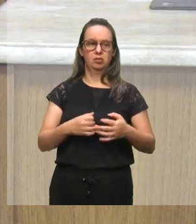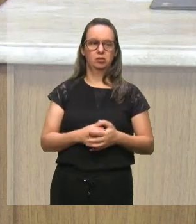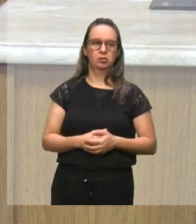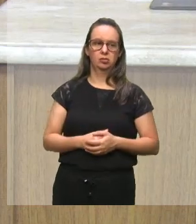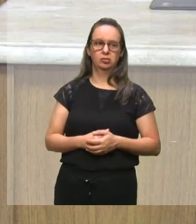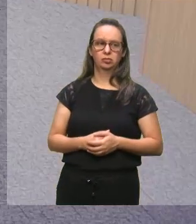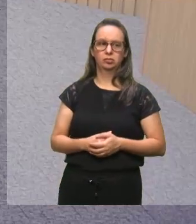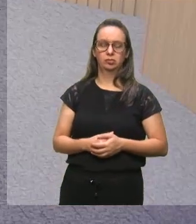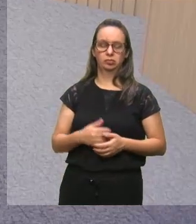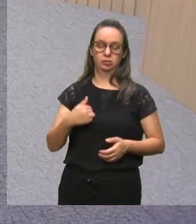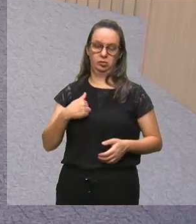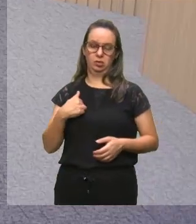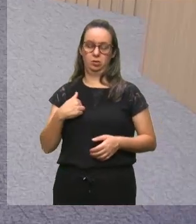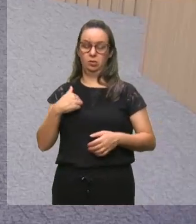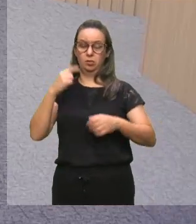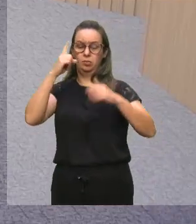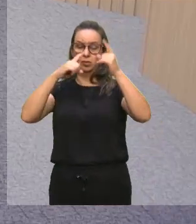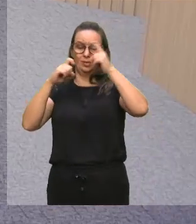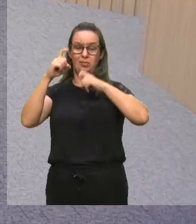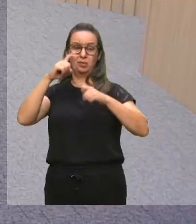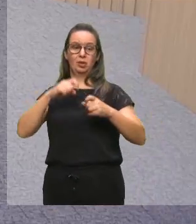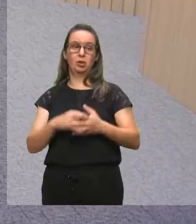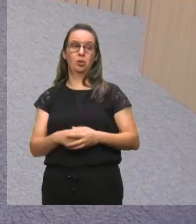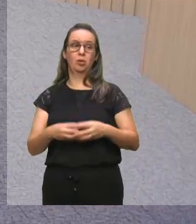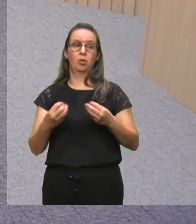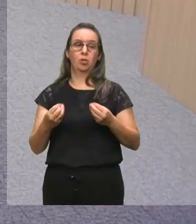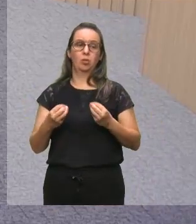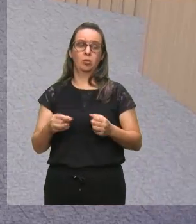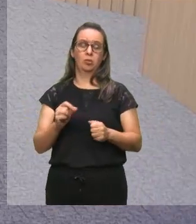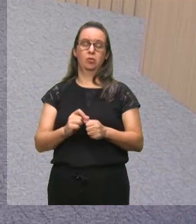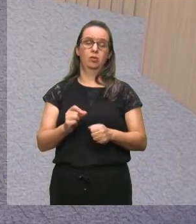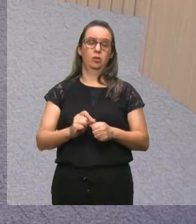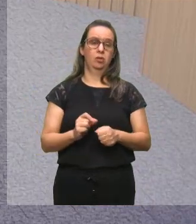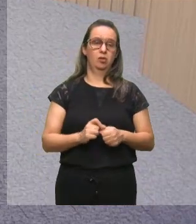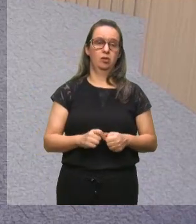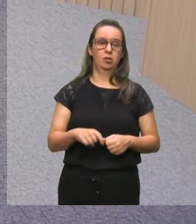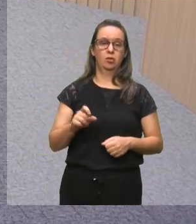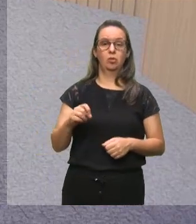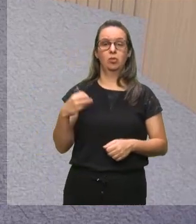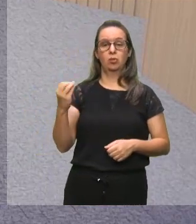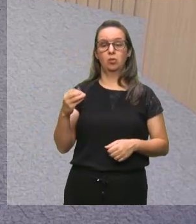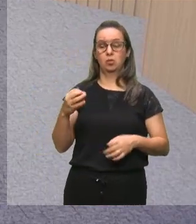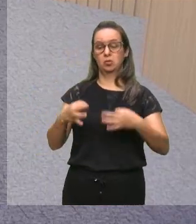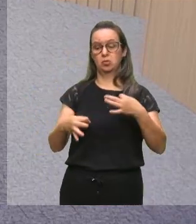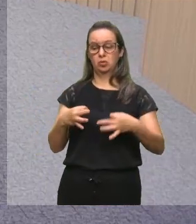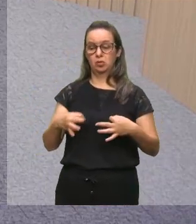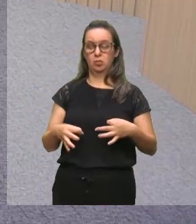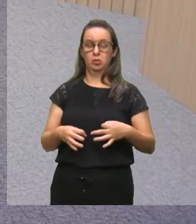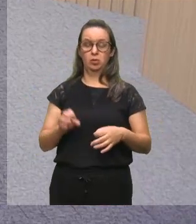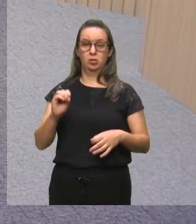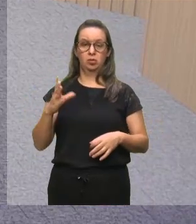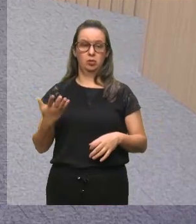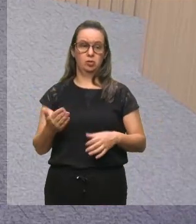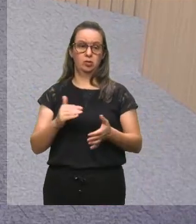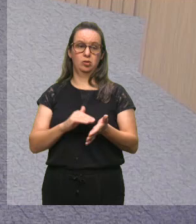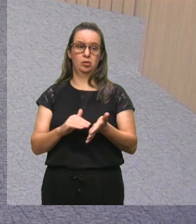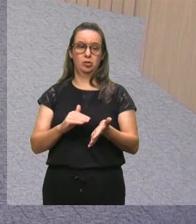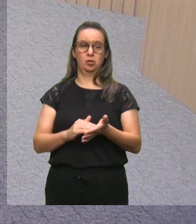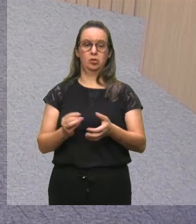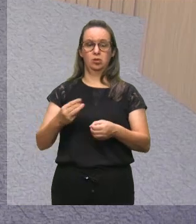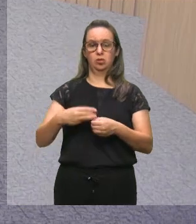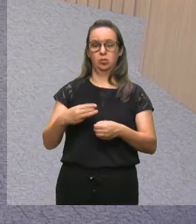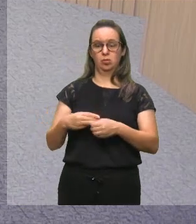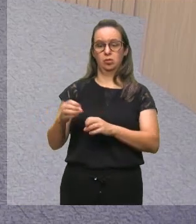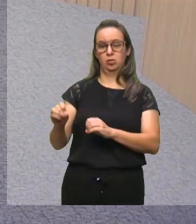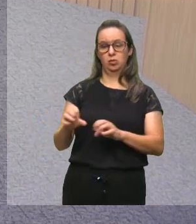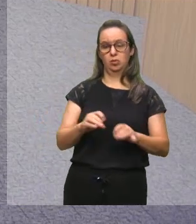gente fica preocupado de como será a execução orçamentária quando essas condenações começarem a sair. Se hoje a Secretaria Municipal de Educação tem dificuldade